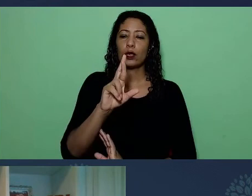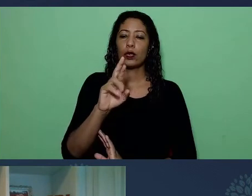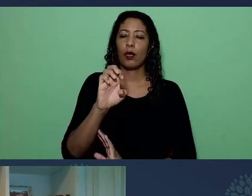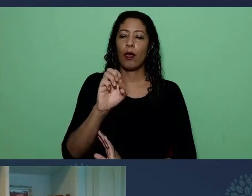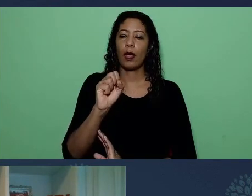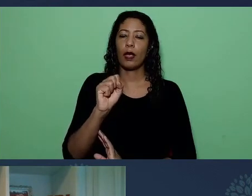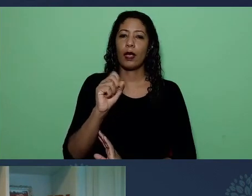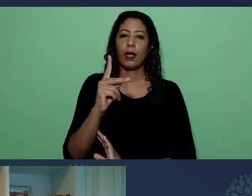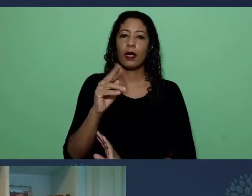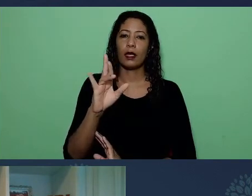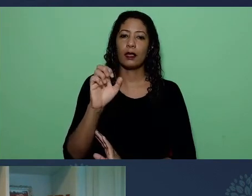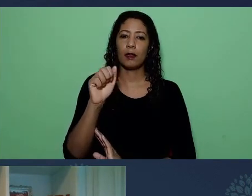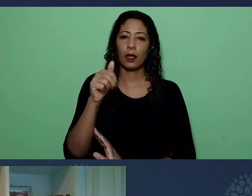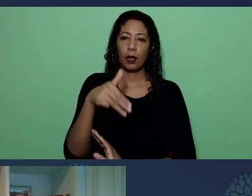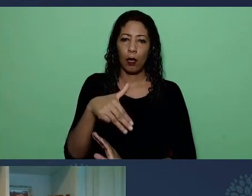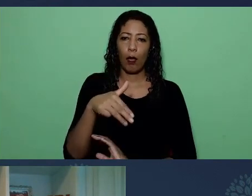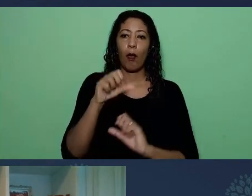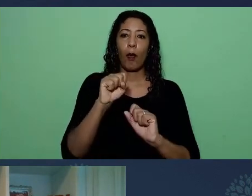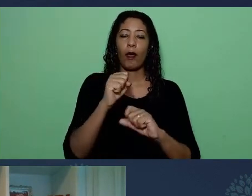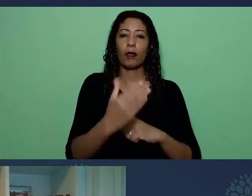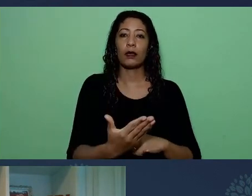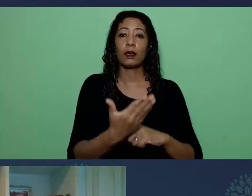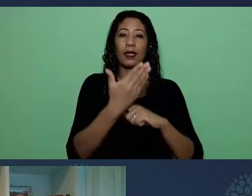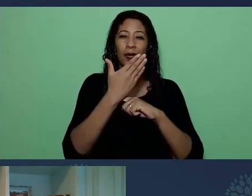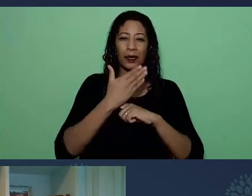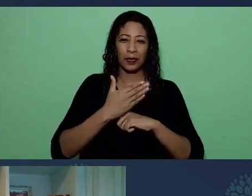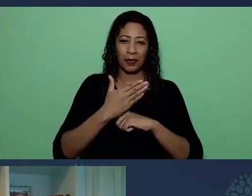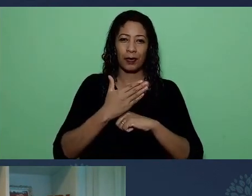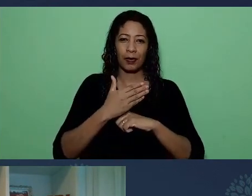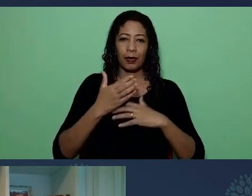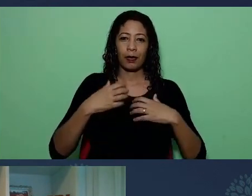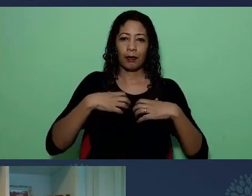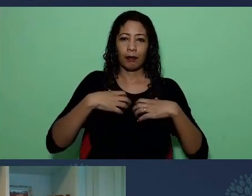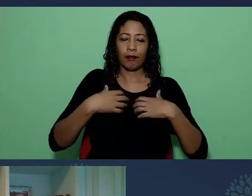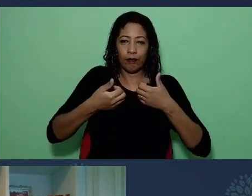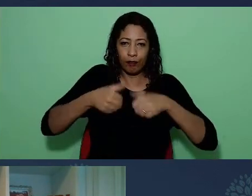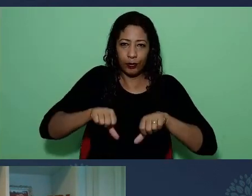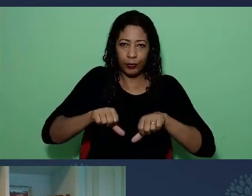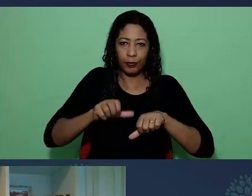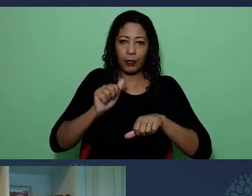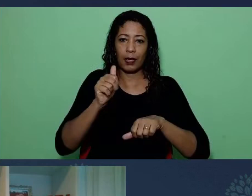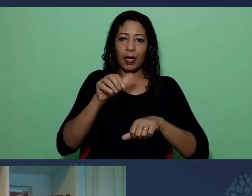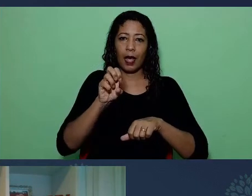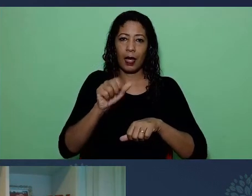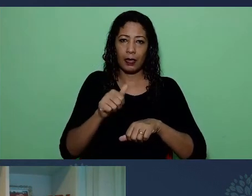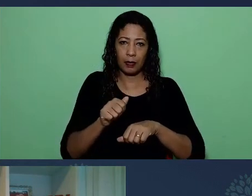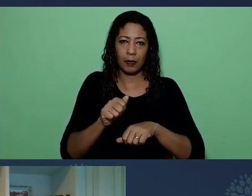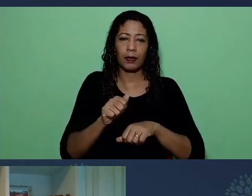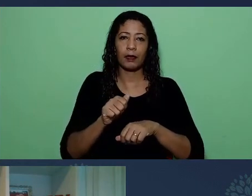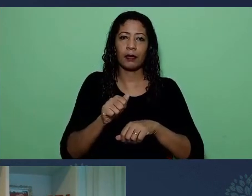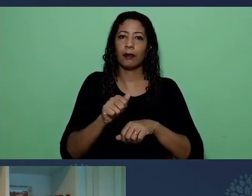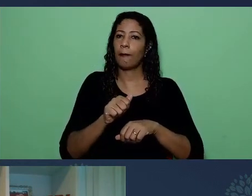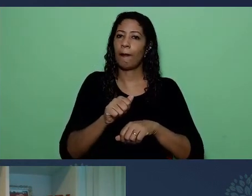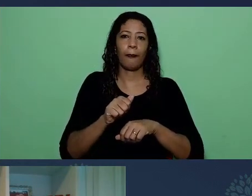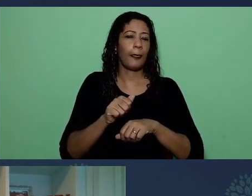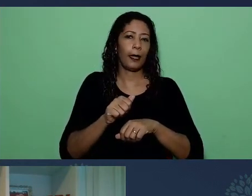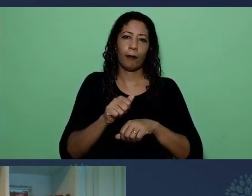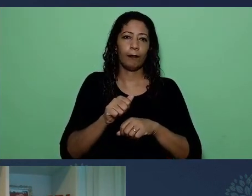como profilaxia e ou tratamento na crise asmática? Não. Durante a crise, é